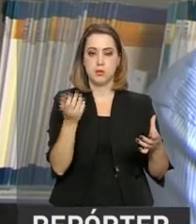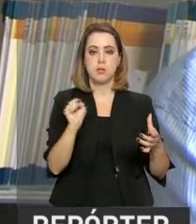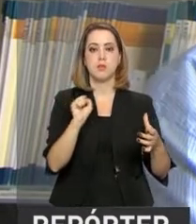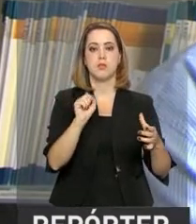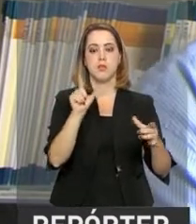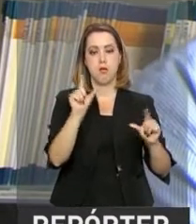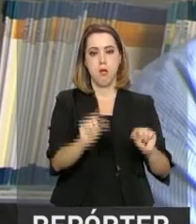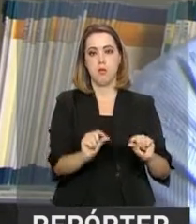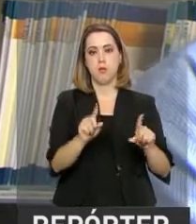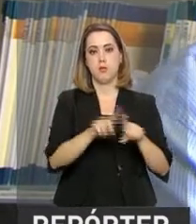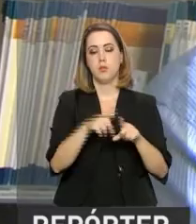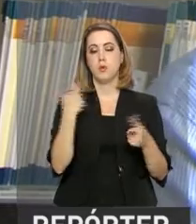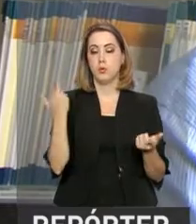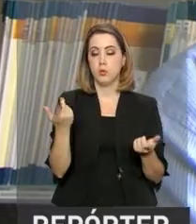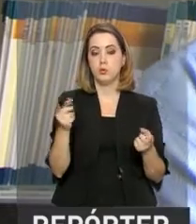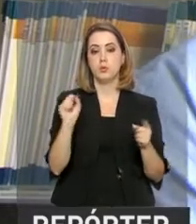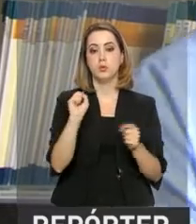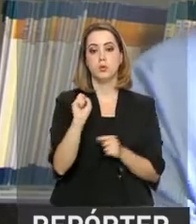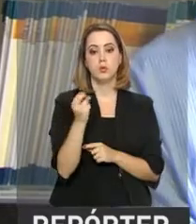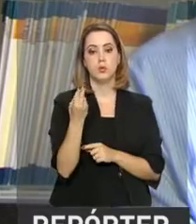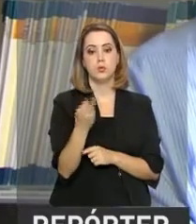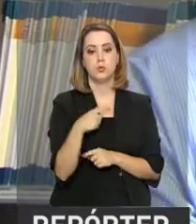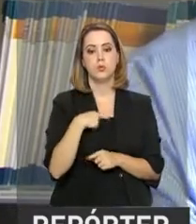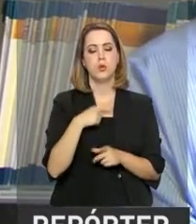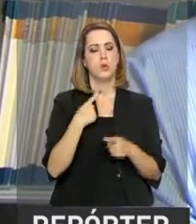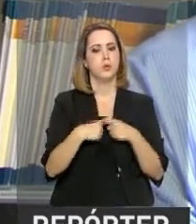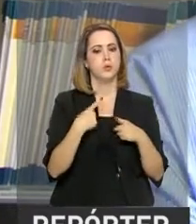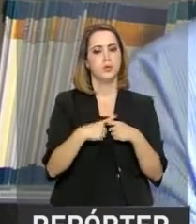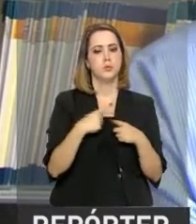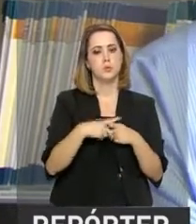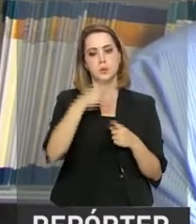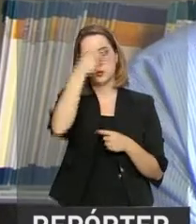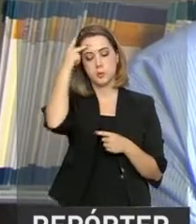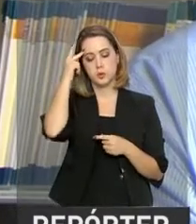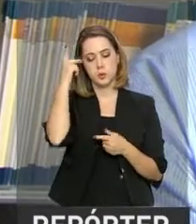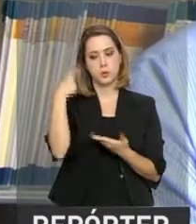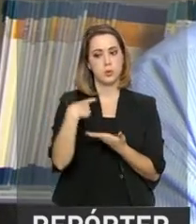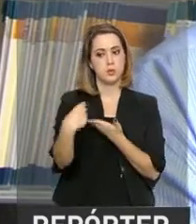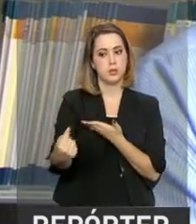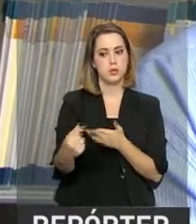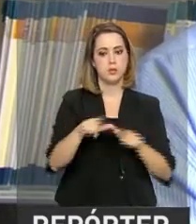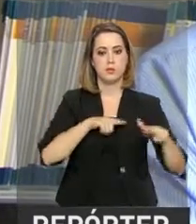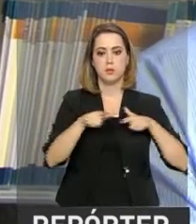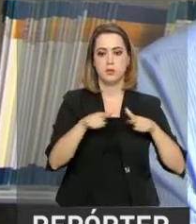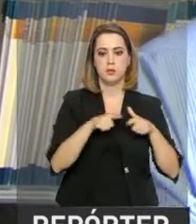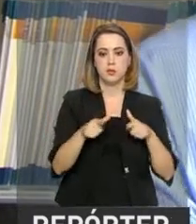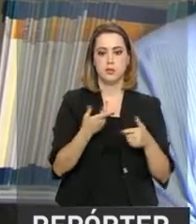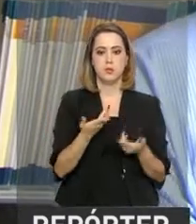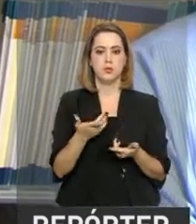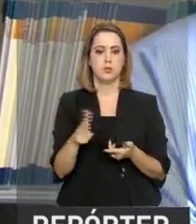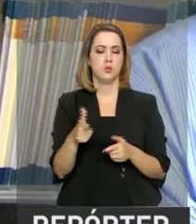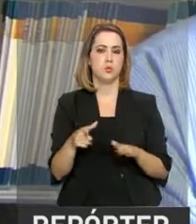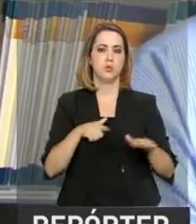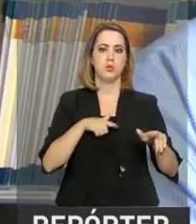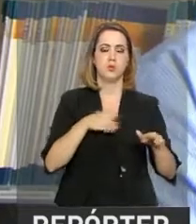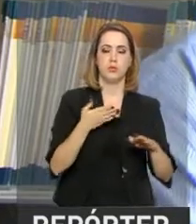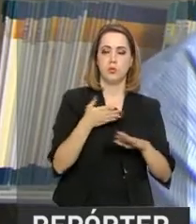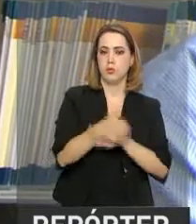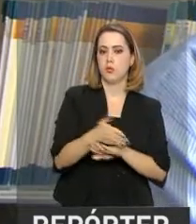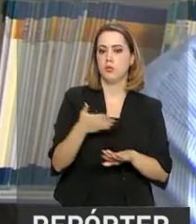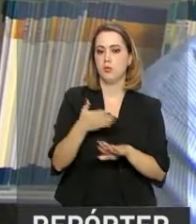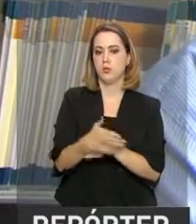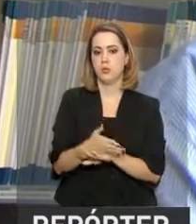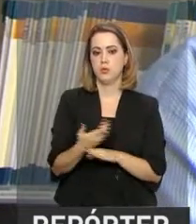trabalhadas por insuficiência de horas trabalhadas ou seja porque são pessoas que estão fora do mercado é não foram classificados como desocupadas